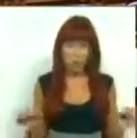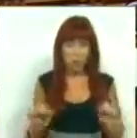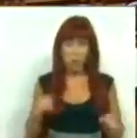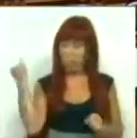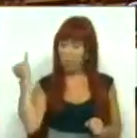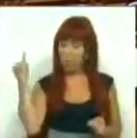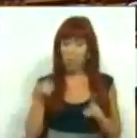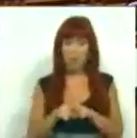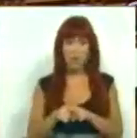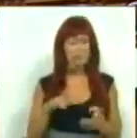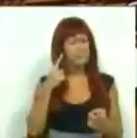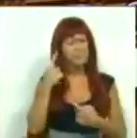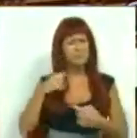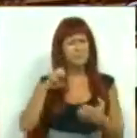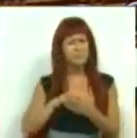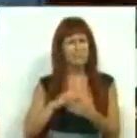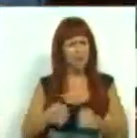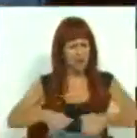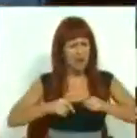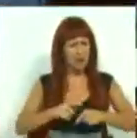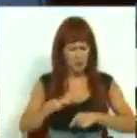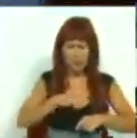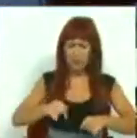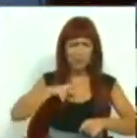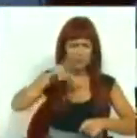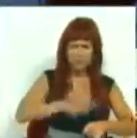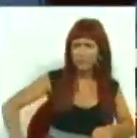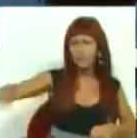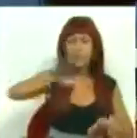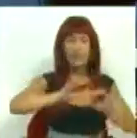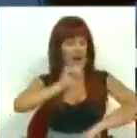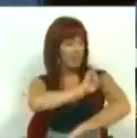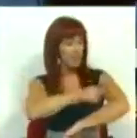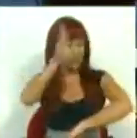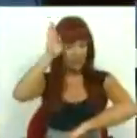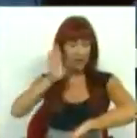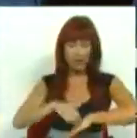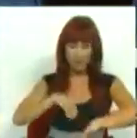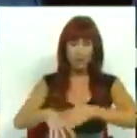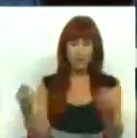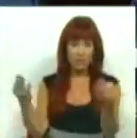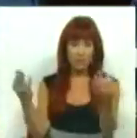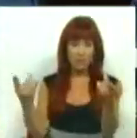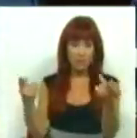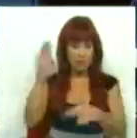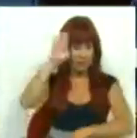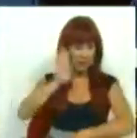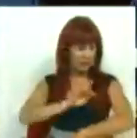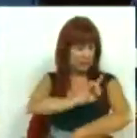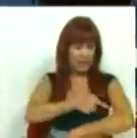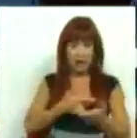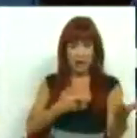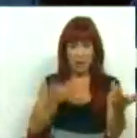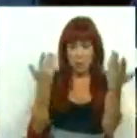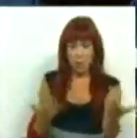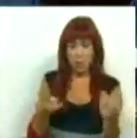nenhuma instituição simboliza e assume a dimensão nacional como as Forças Armadas o fazem, Forças Armadas